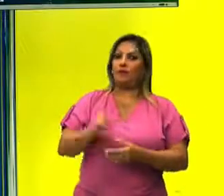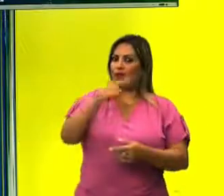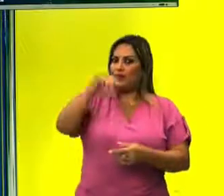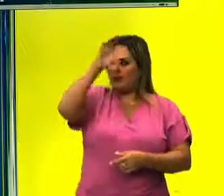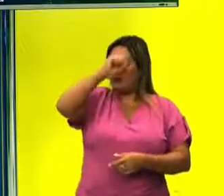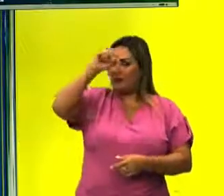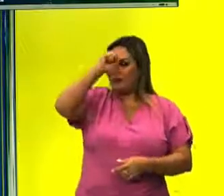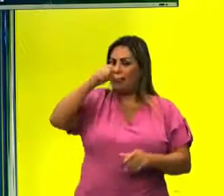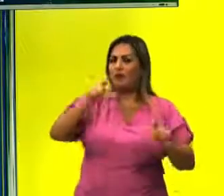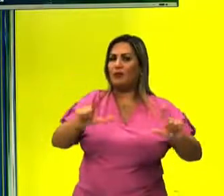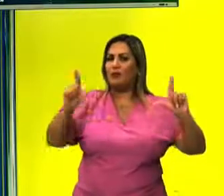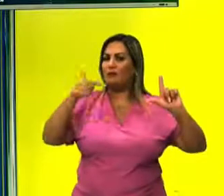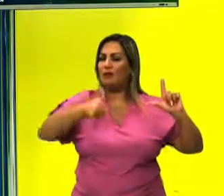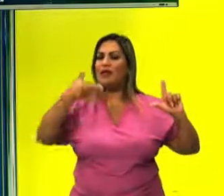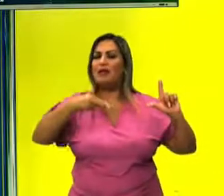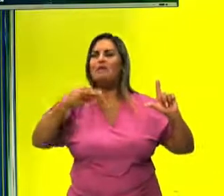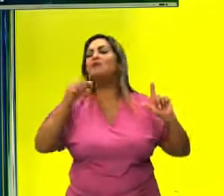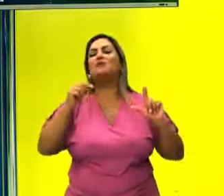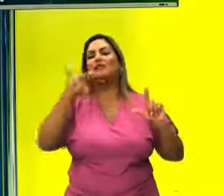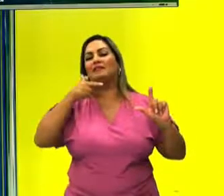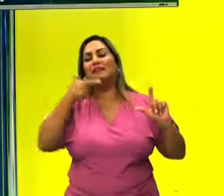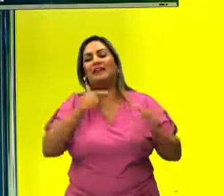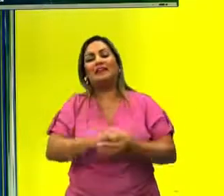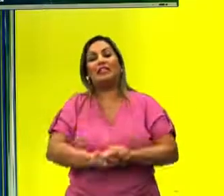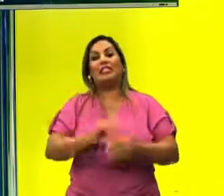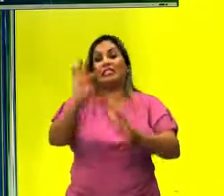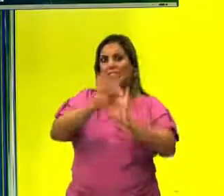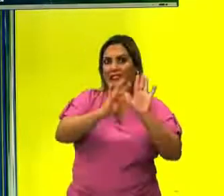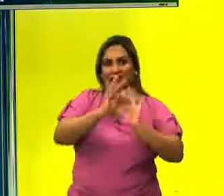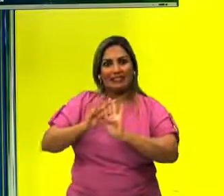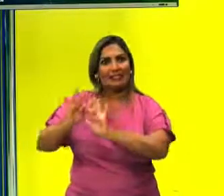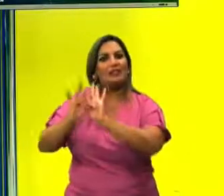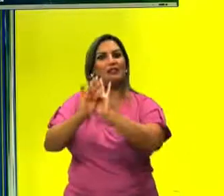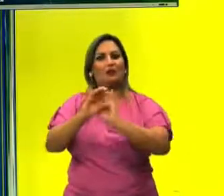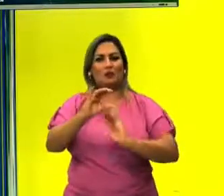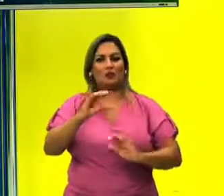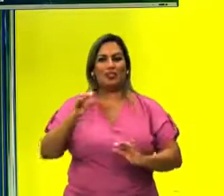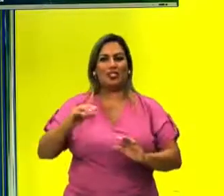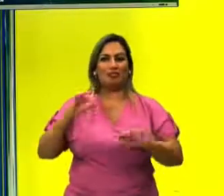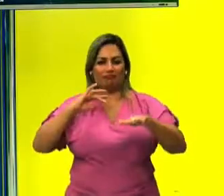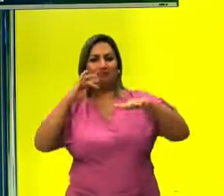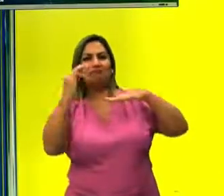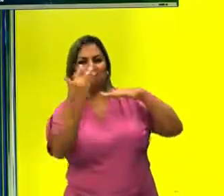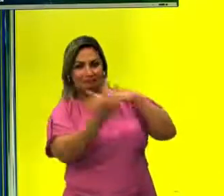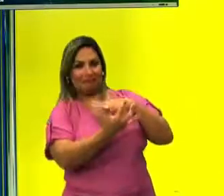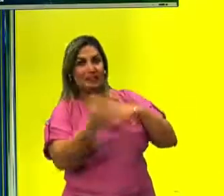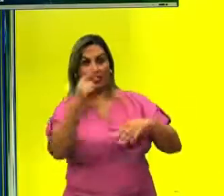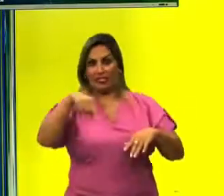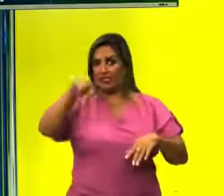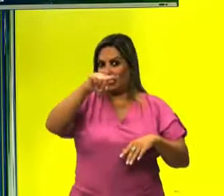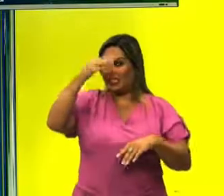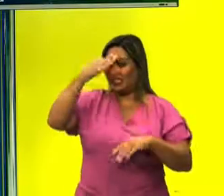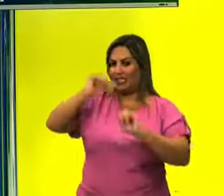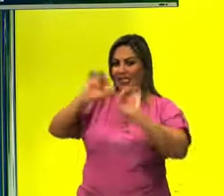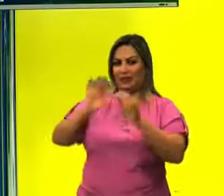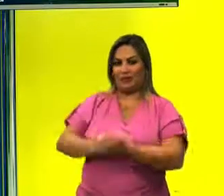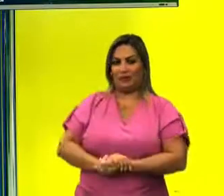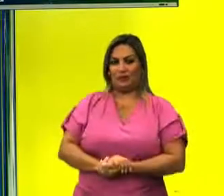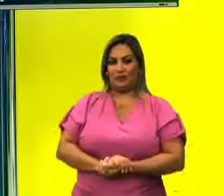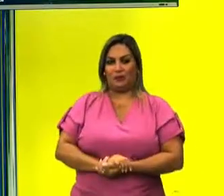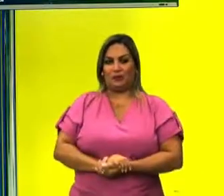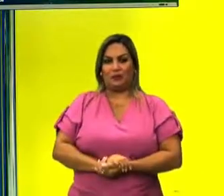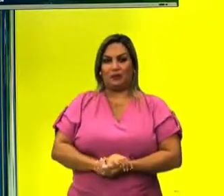para aprender, né, essa situação desses textos que circulam aí na mídia e a gente entender. Então os memes